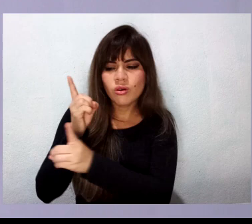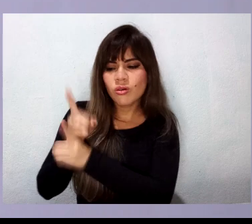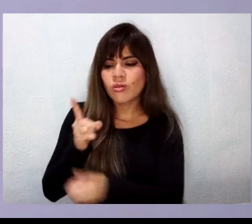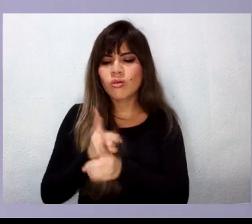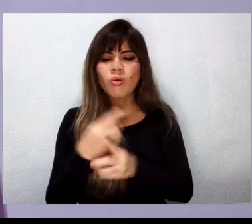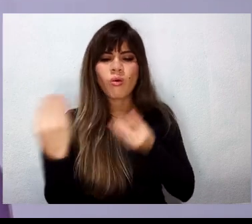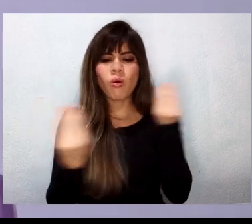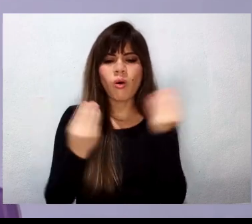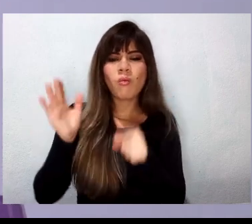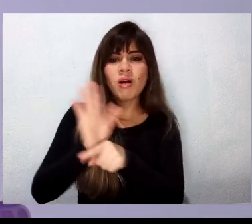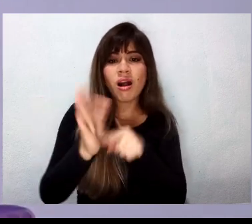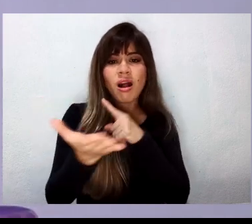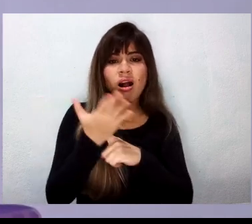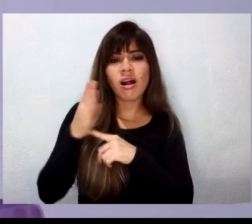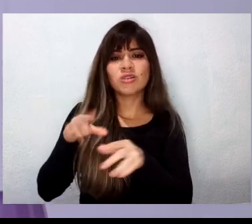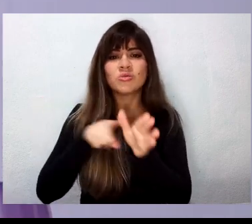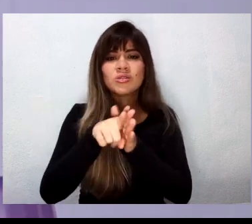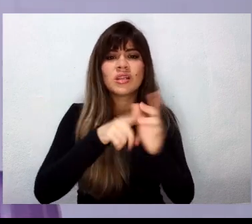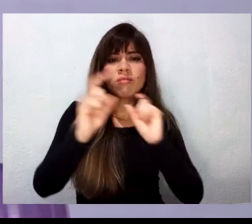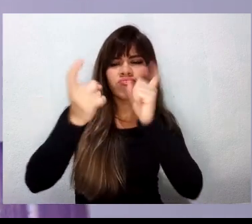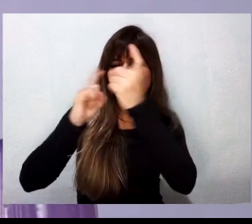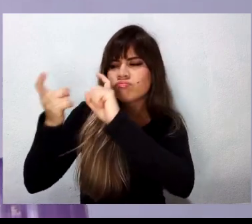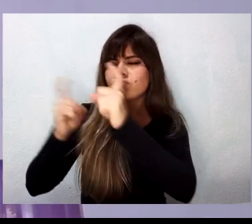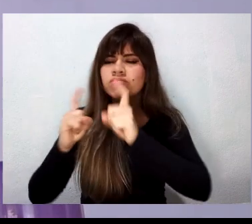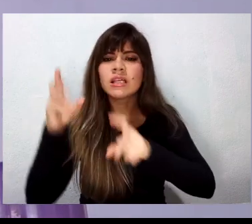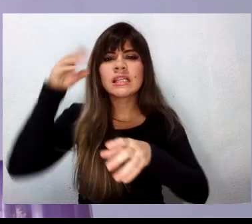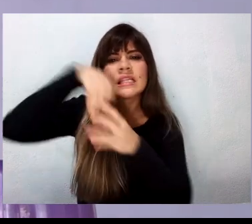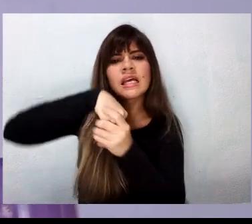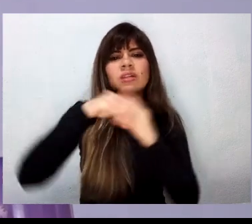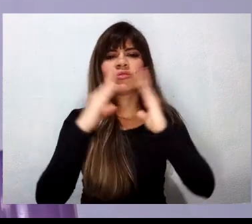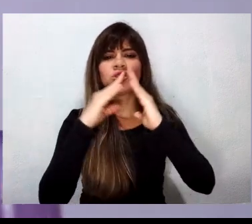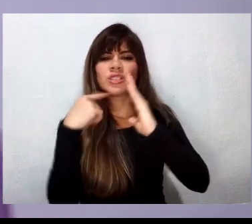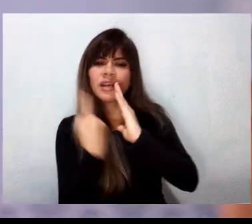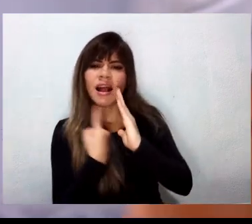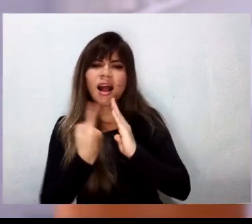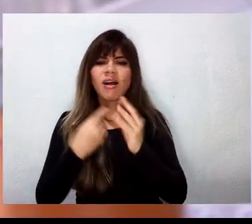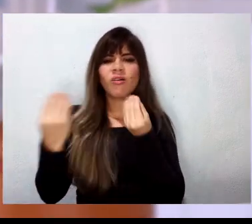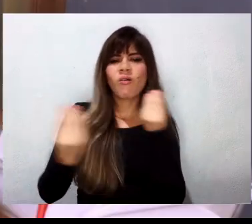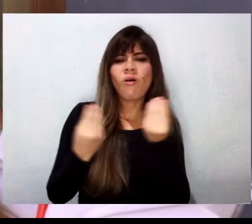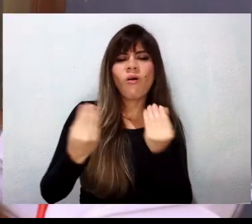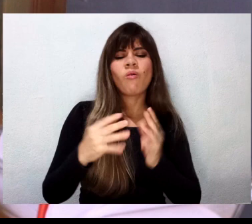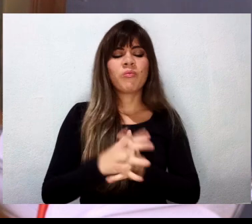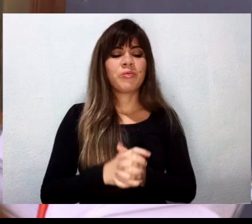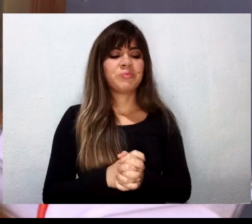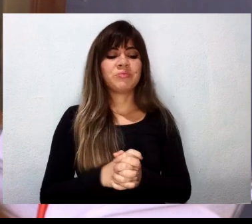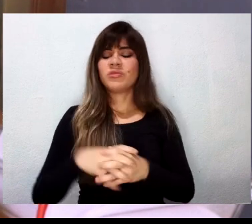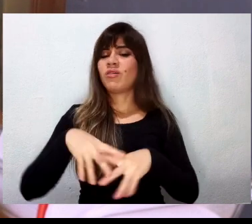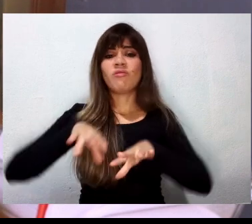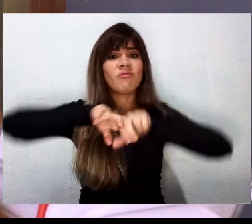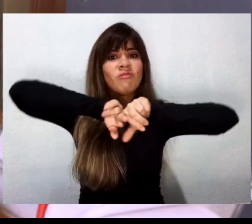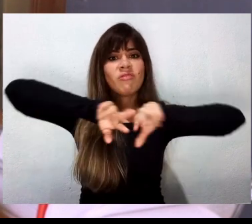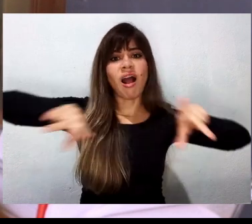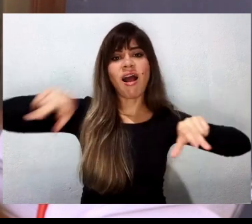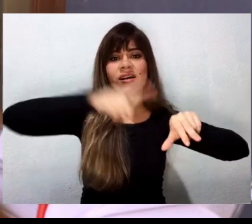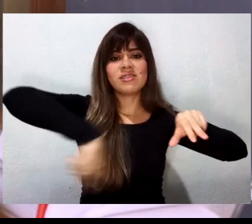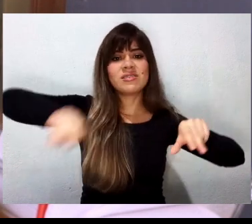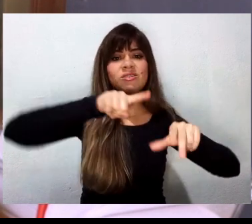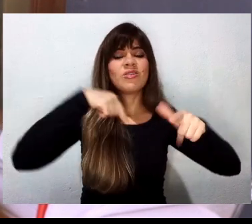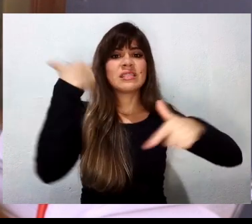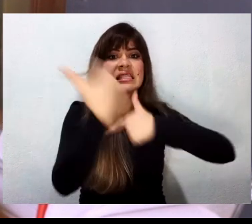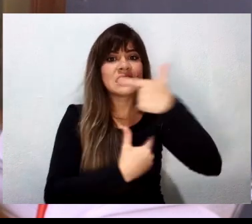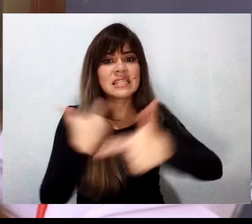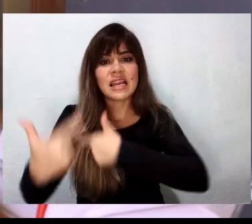né? No que é possível dentro desse isolamento aí. E todas as formas que a gente vem